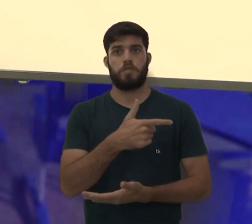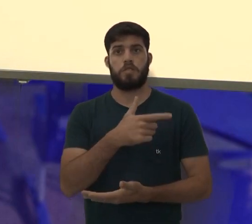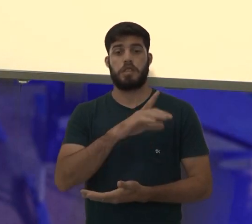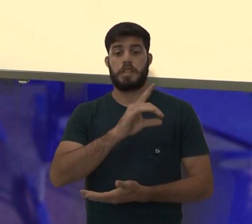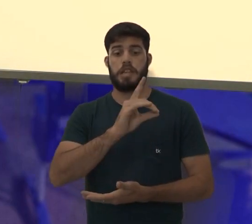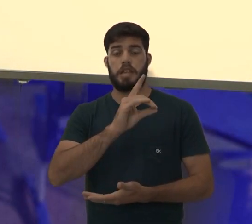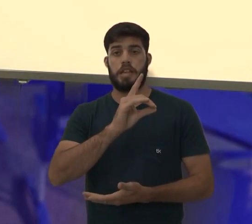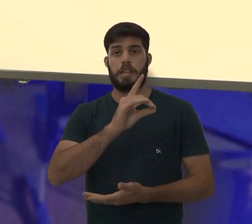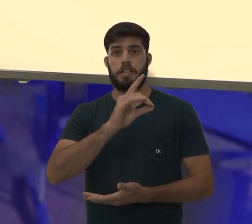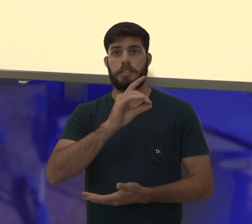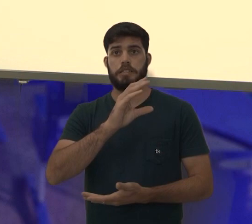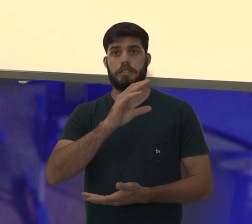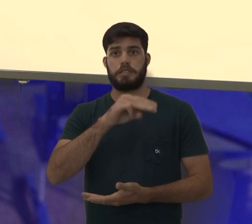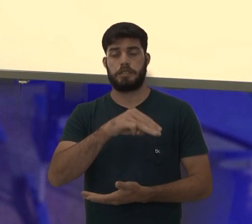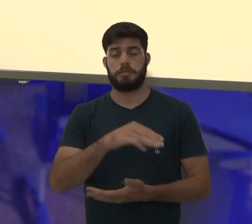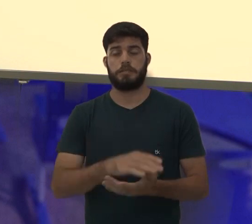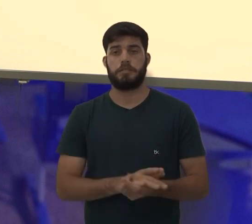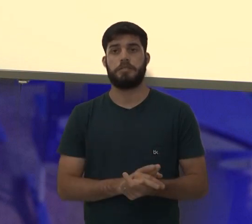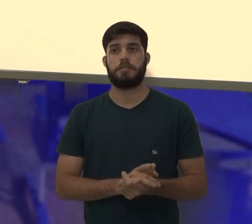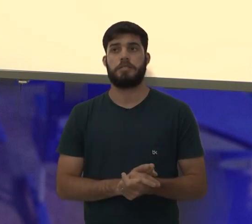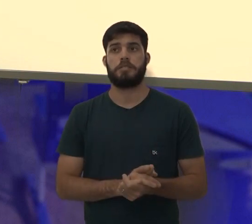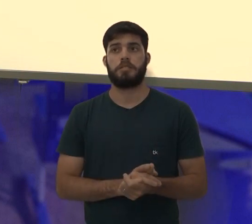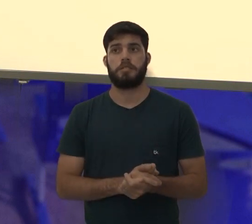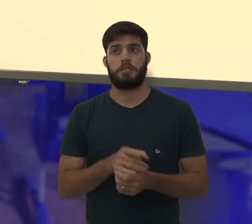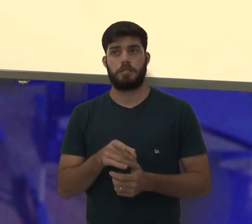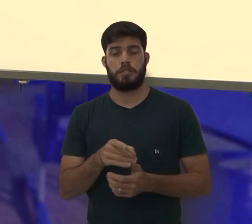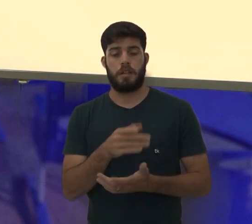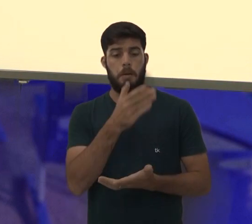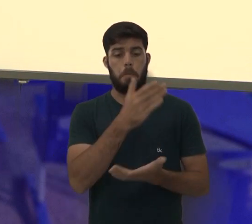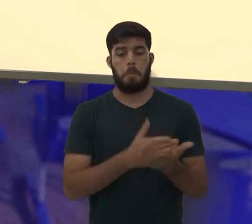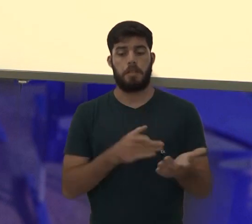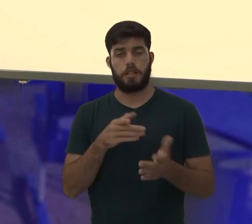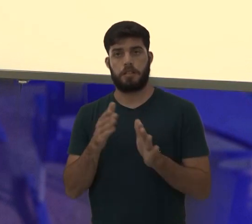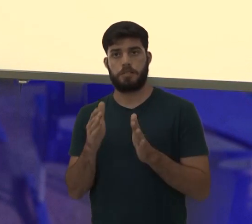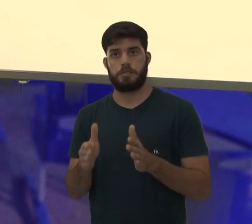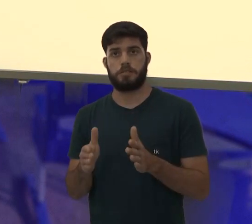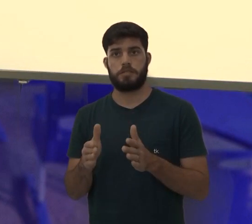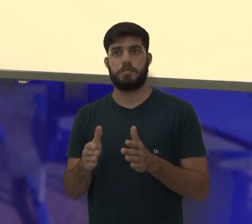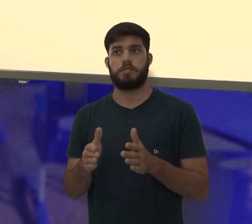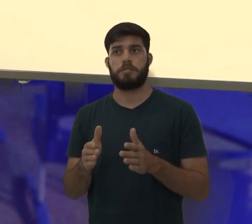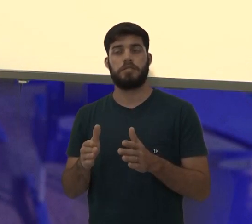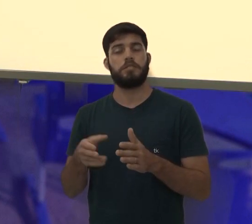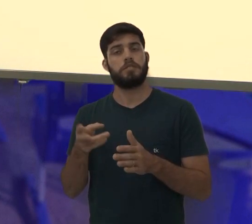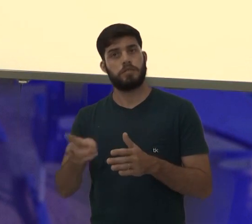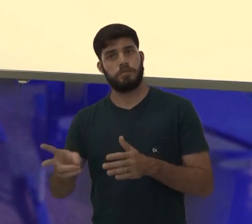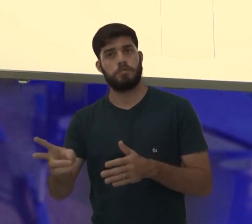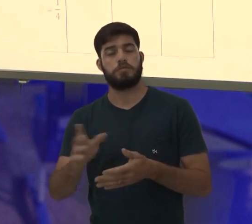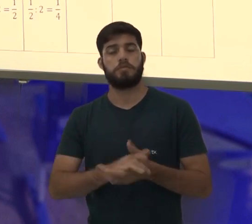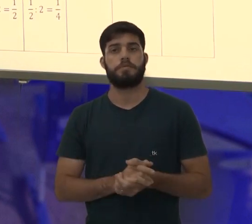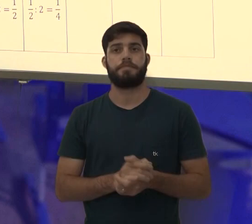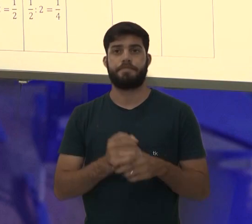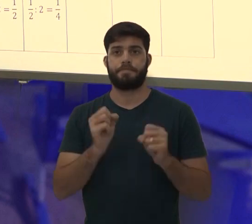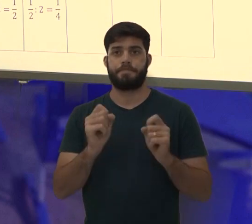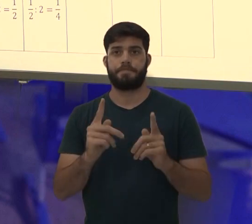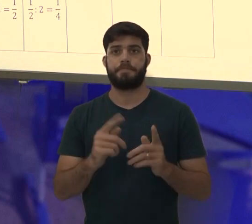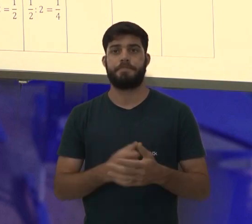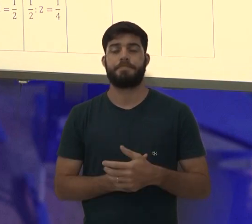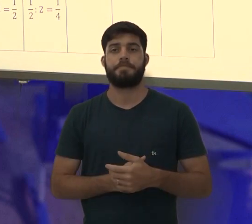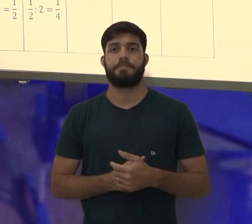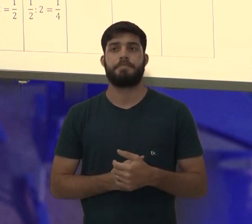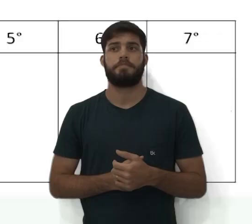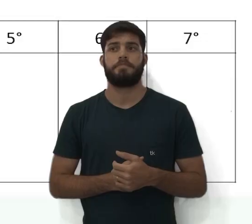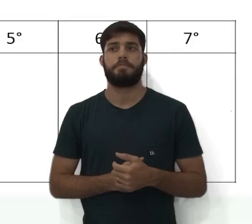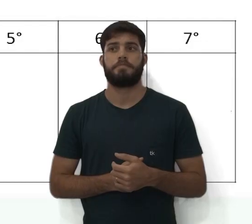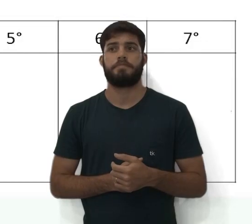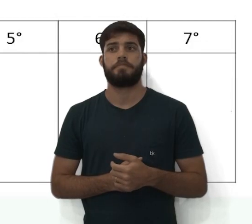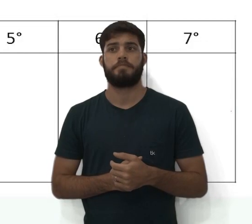2 decímetros, depois fez outro boneco com a metade de 2 decímetros e assim sucessivamente, não é? A